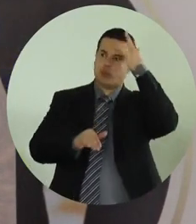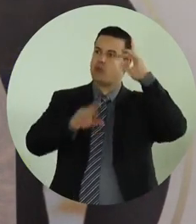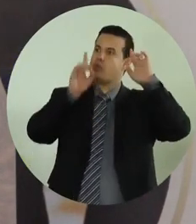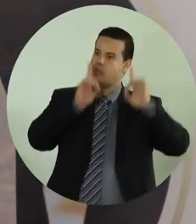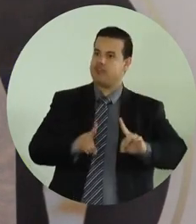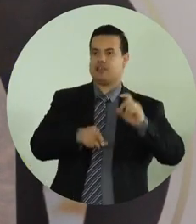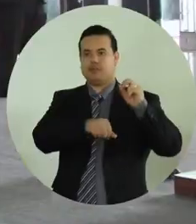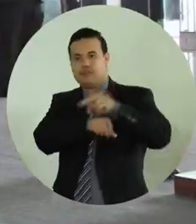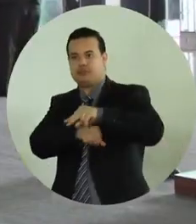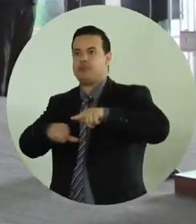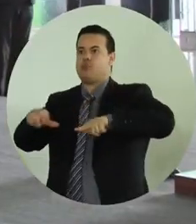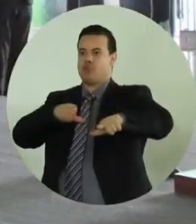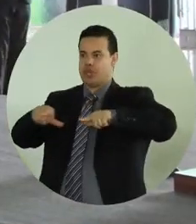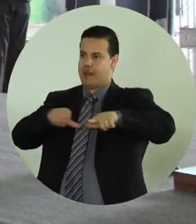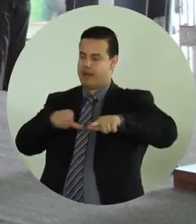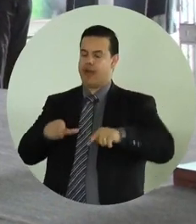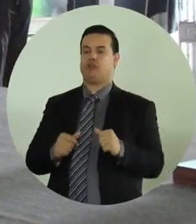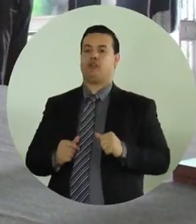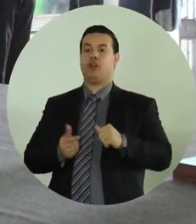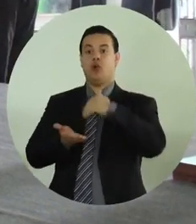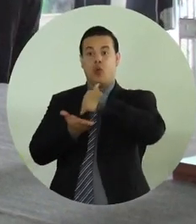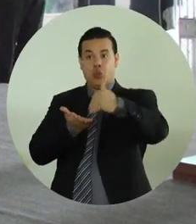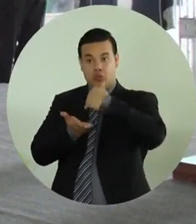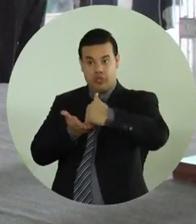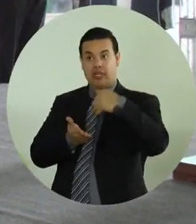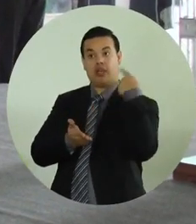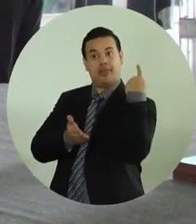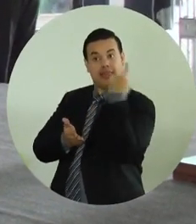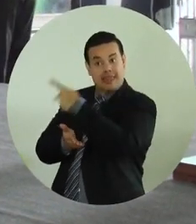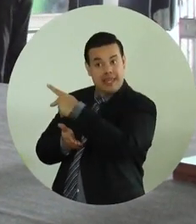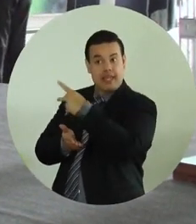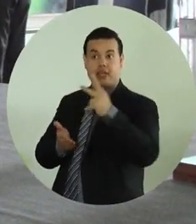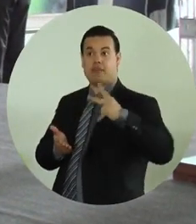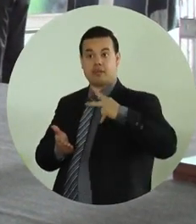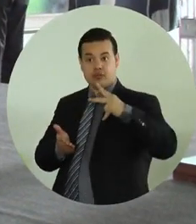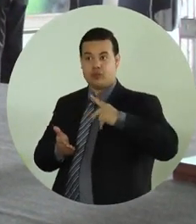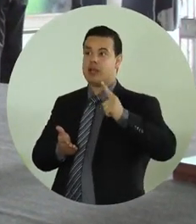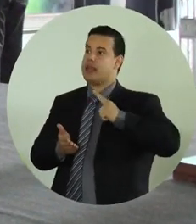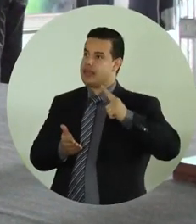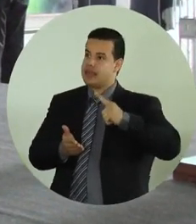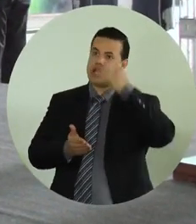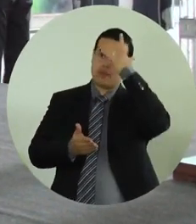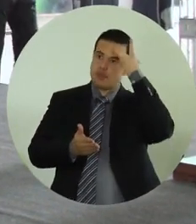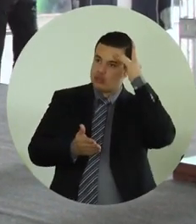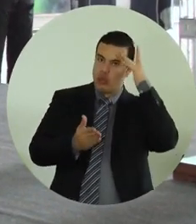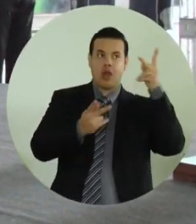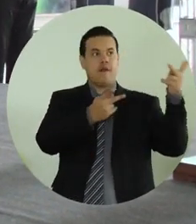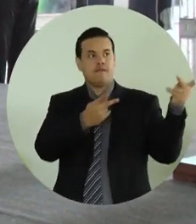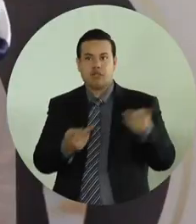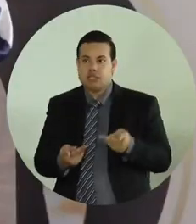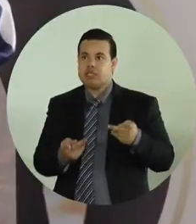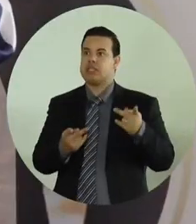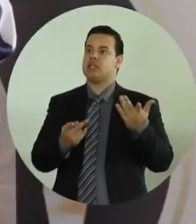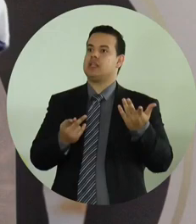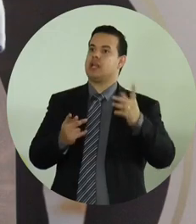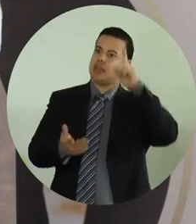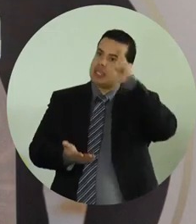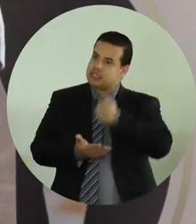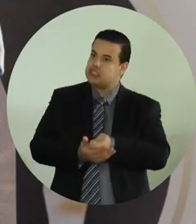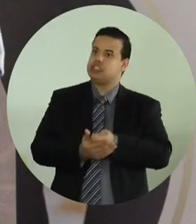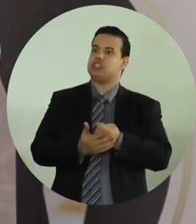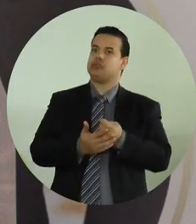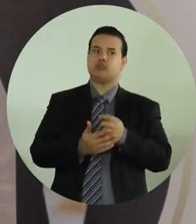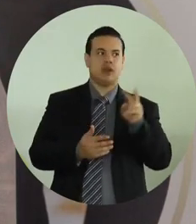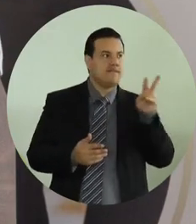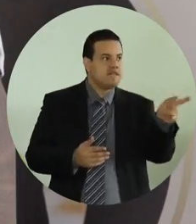com deficiência. No seu gabinete, recebendo visitas, despachando, tomando decisões, a gente